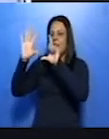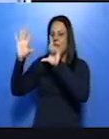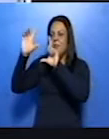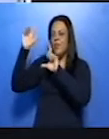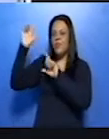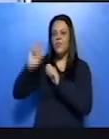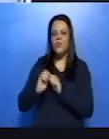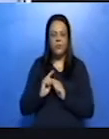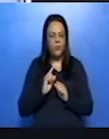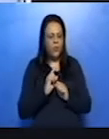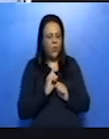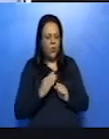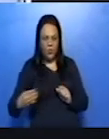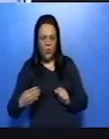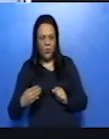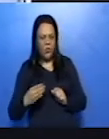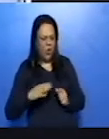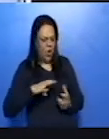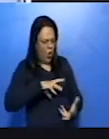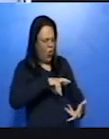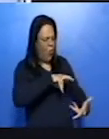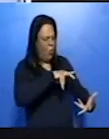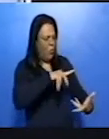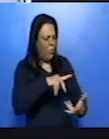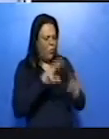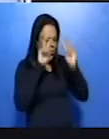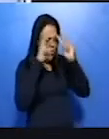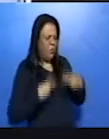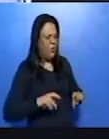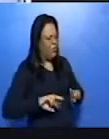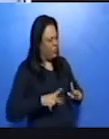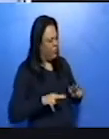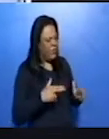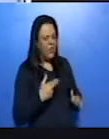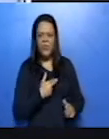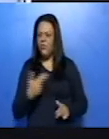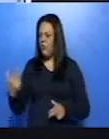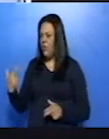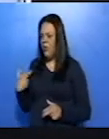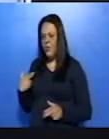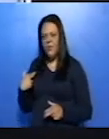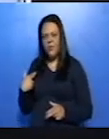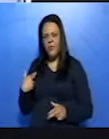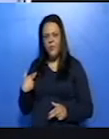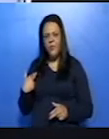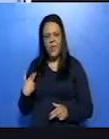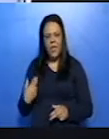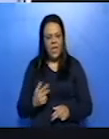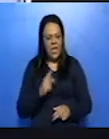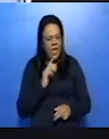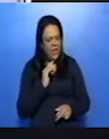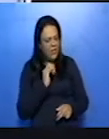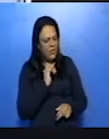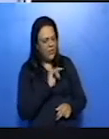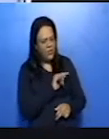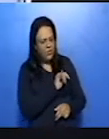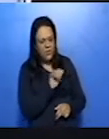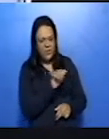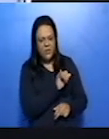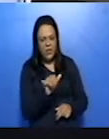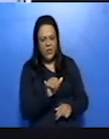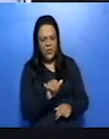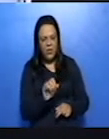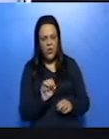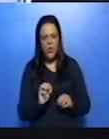mundo humano deve ser muito diferente do nosso. Eles disseram que iam colocar mais redes nos estádios por motivos de